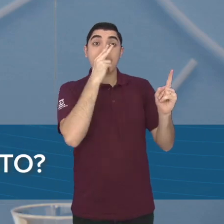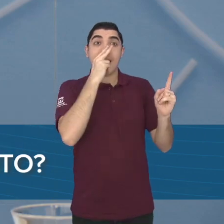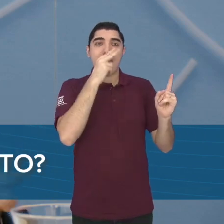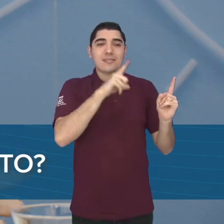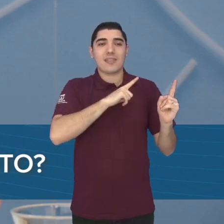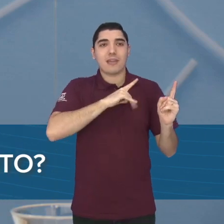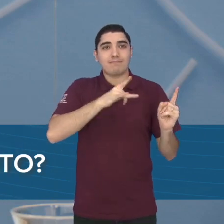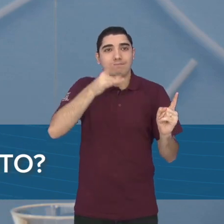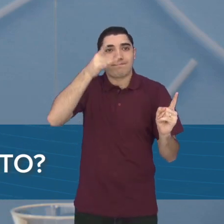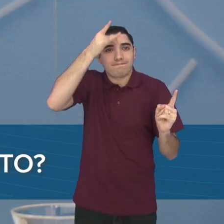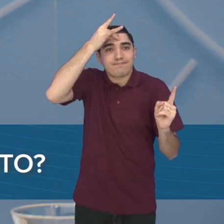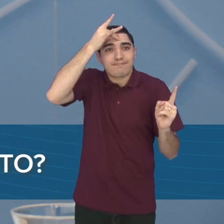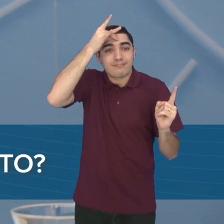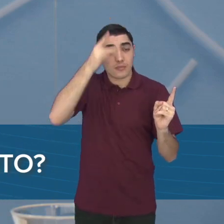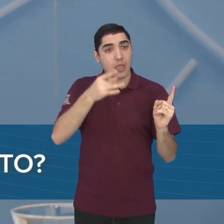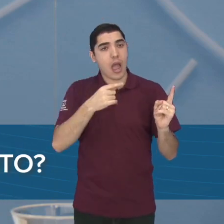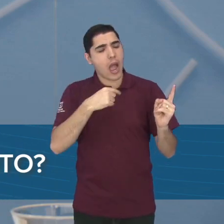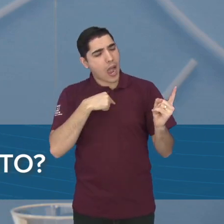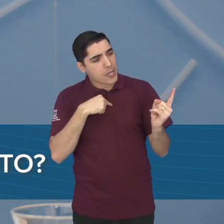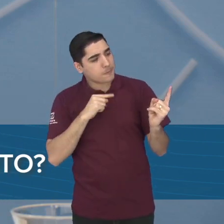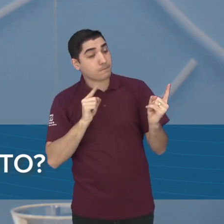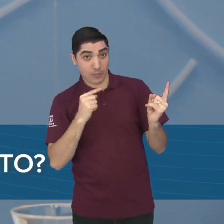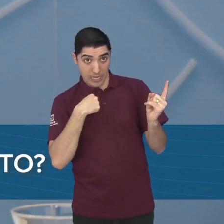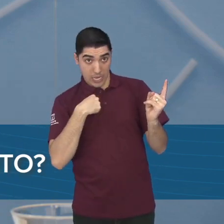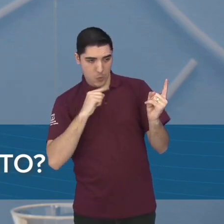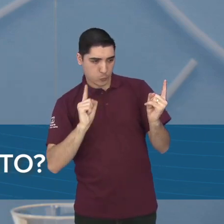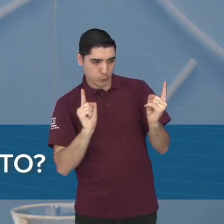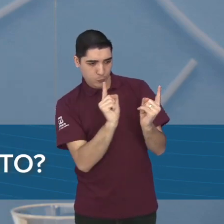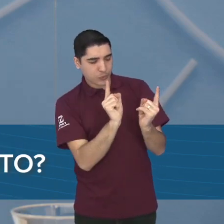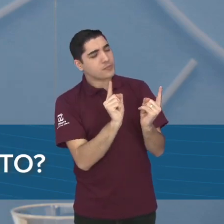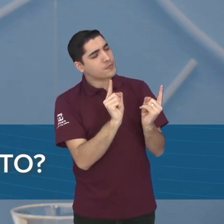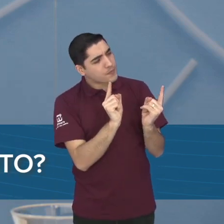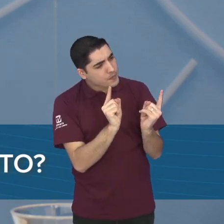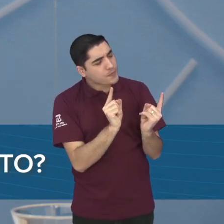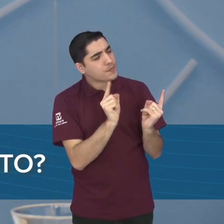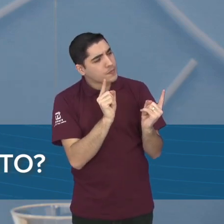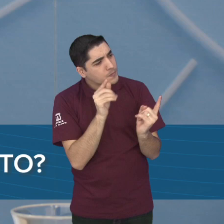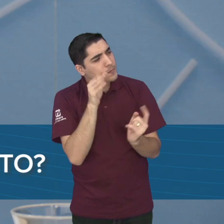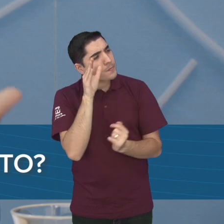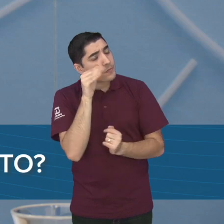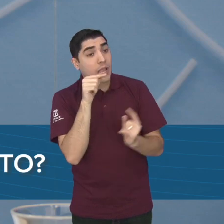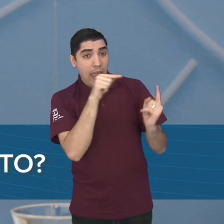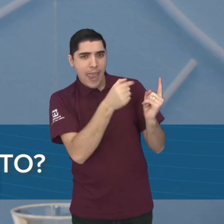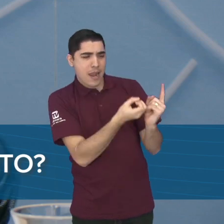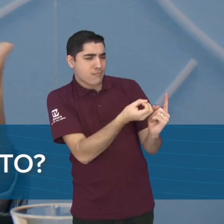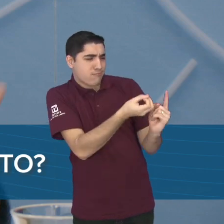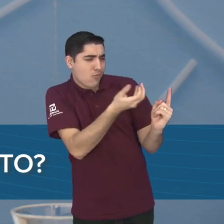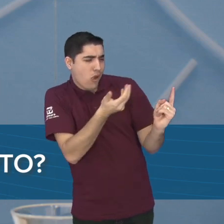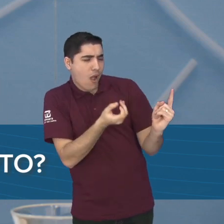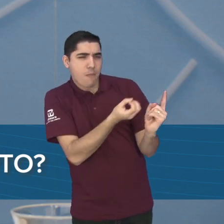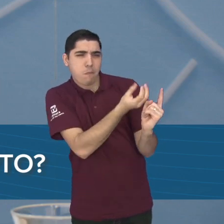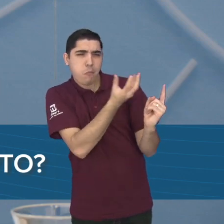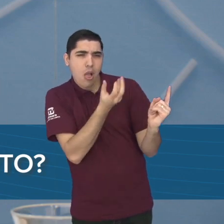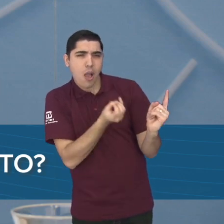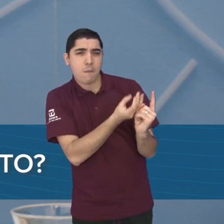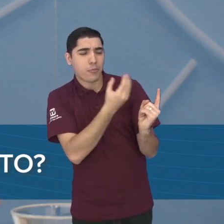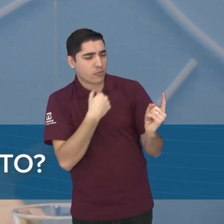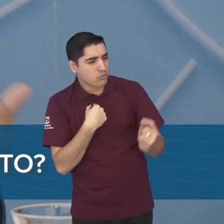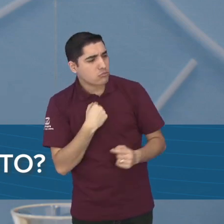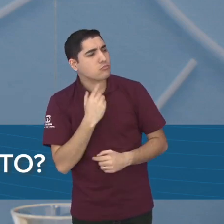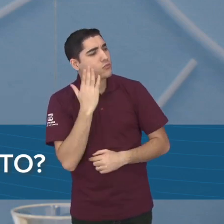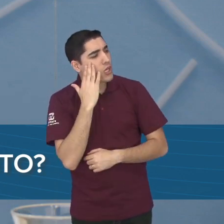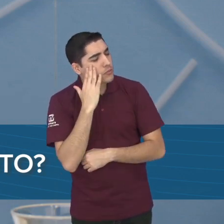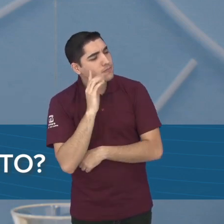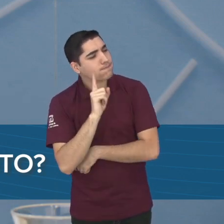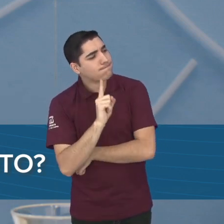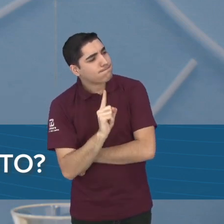desse setting analítico, né, de ter alguém que realmente está ali para escutar, para te ajudar a elaborar, a fazer uma análise do